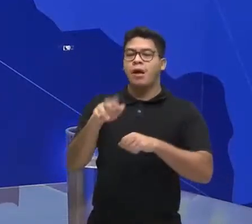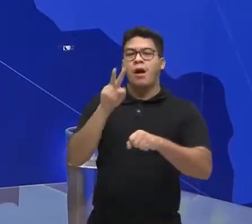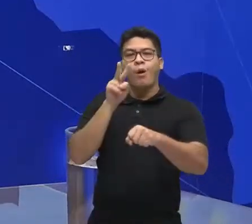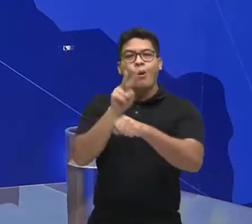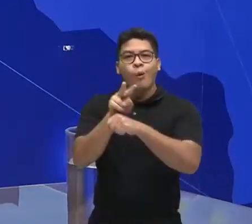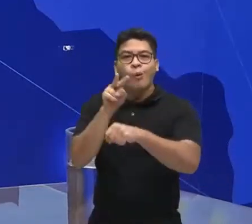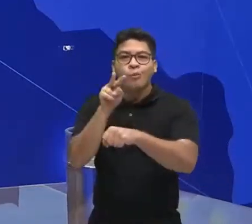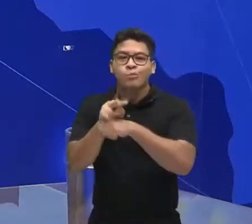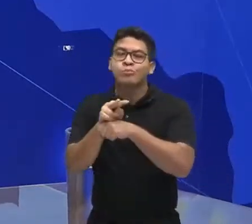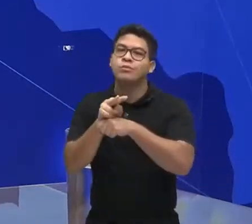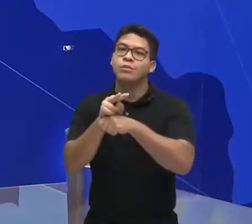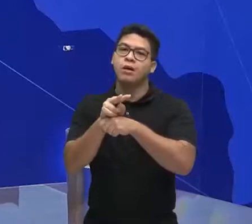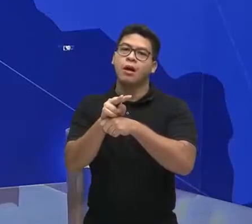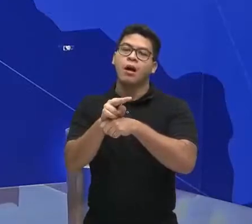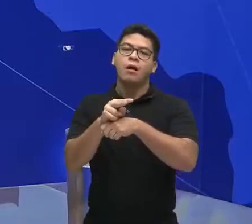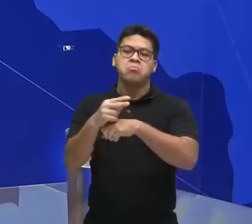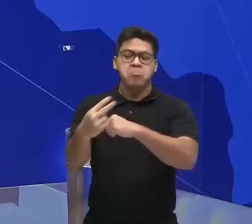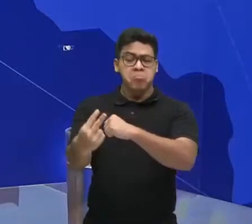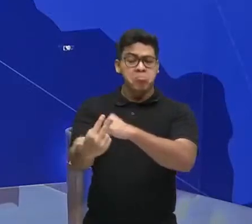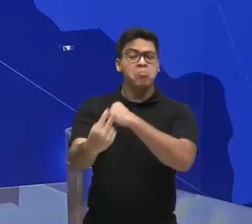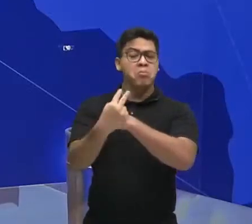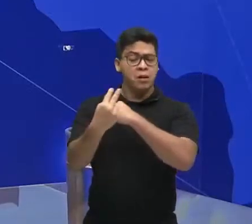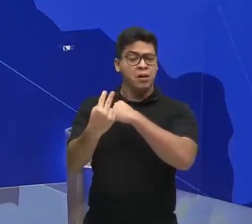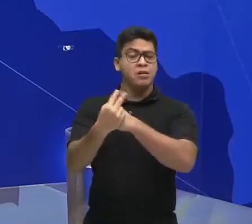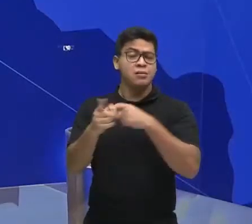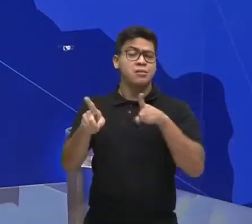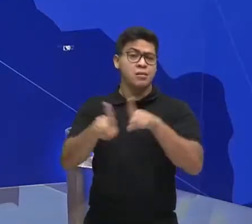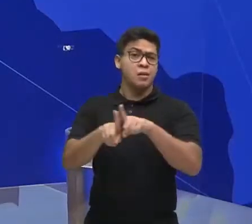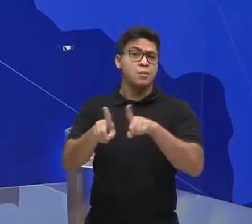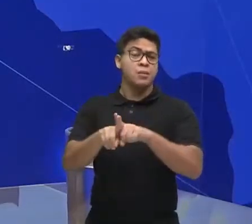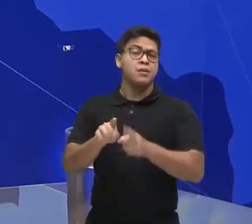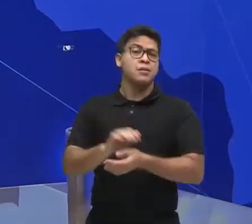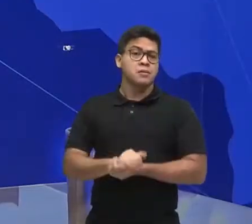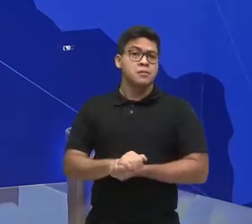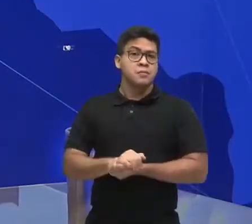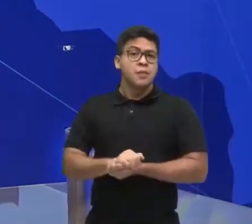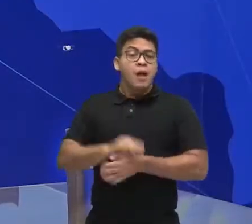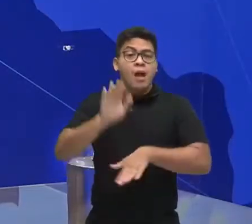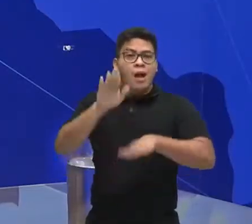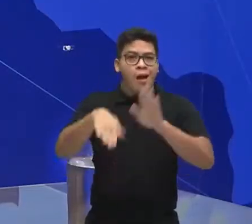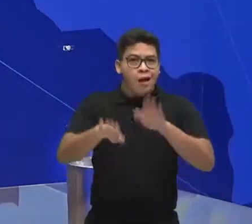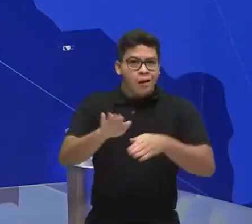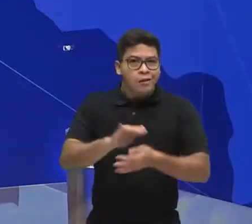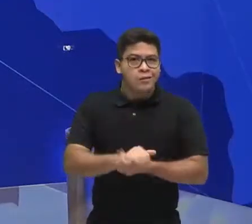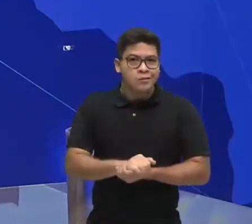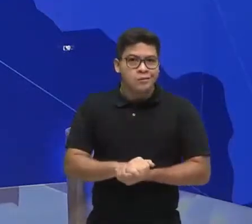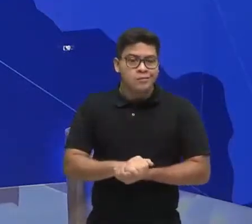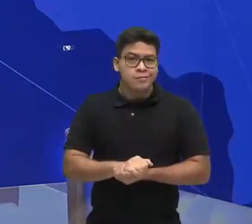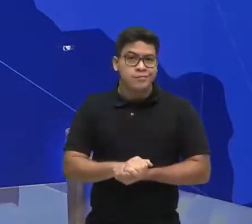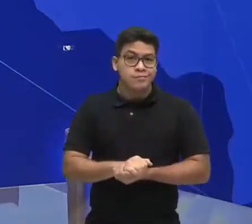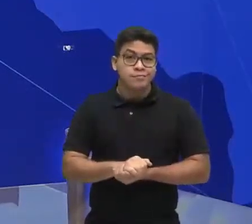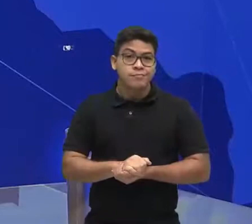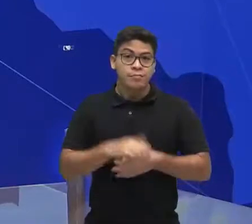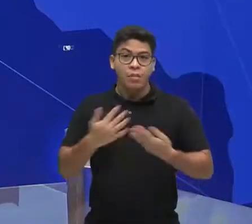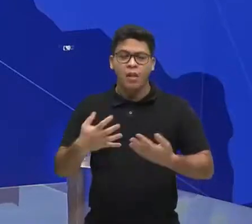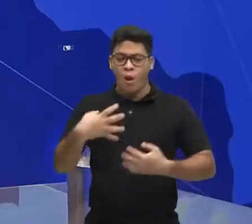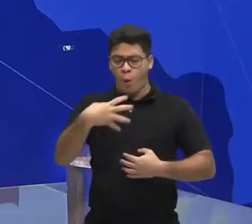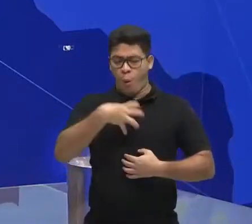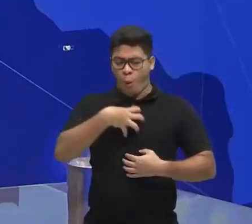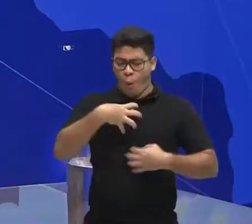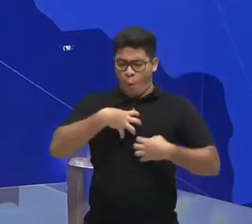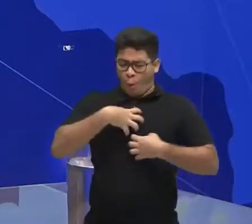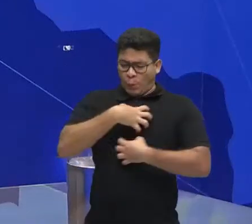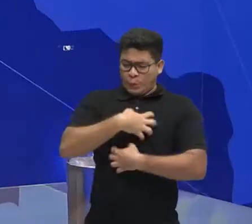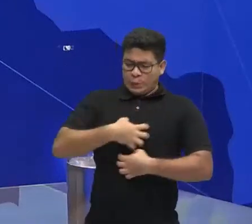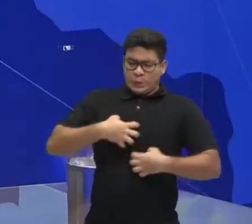depois cuidar do outro também, cuidar daquele que nós amamos. Então, quando esse sofrimento é algo além do natural, ele